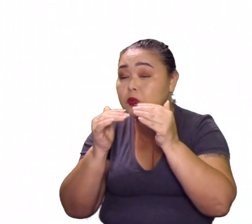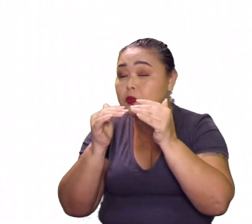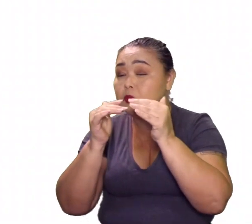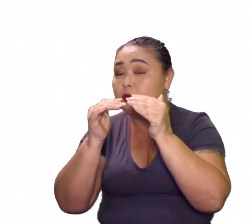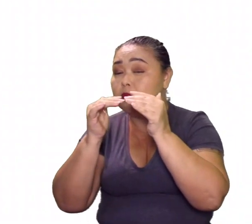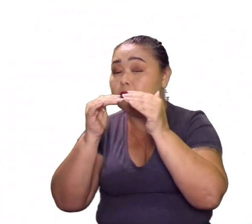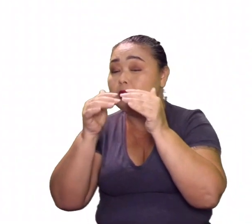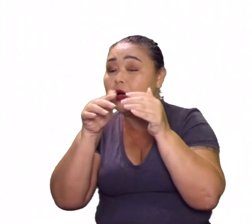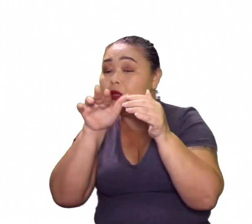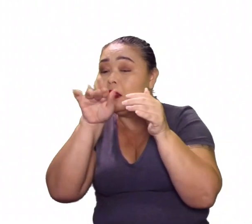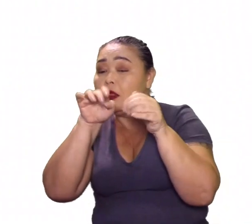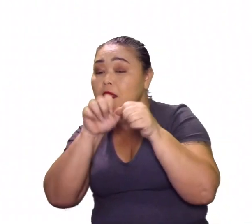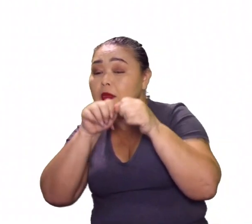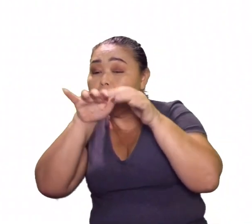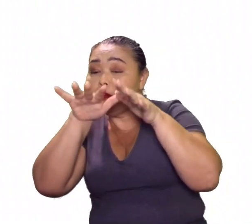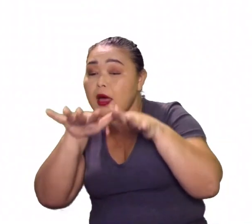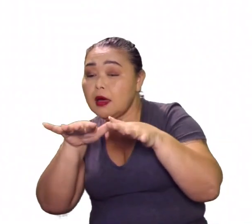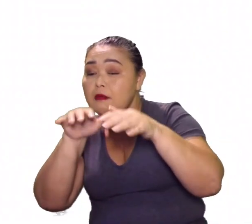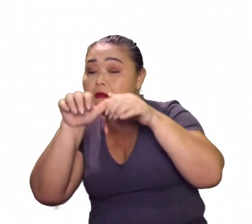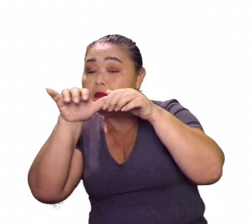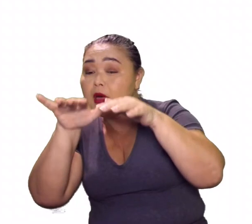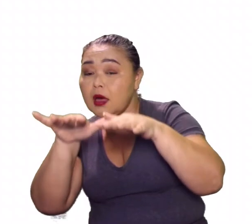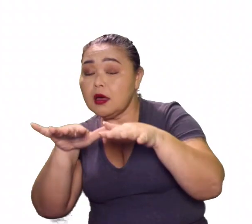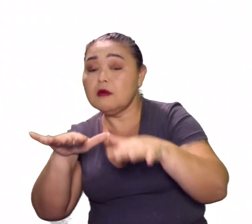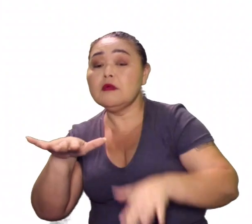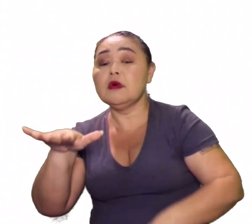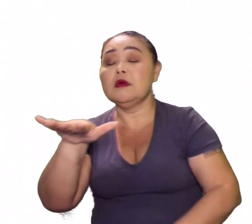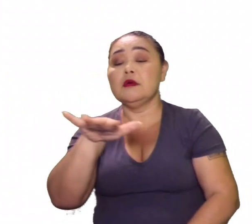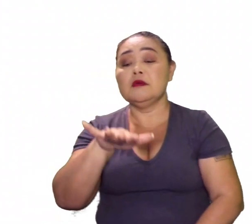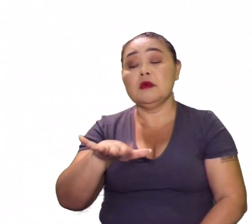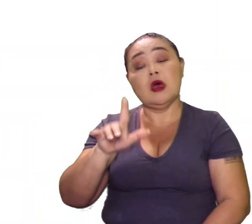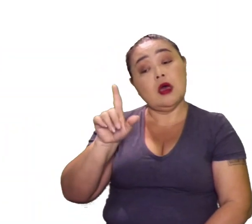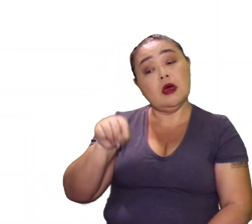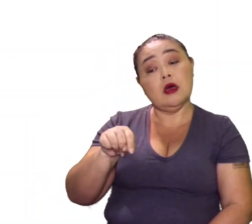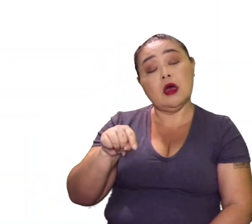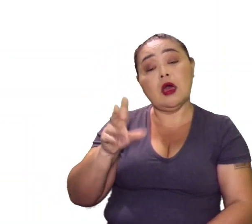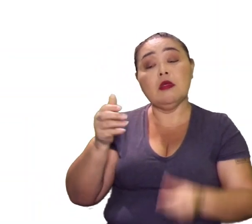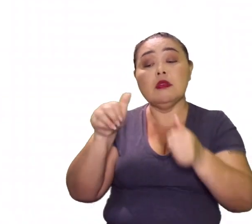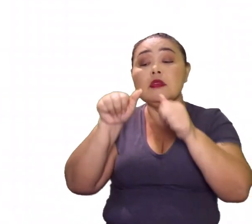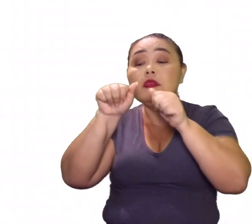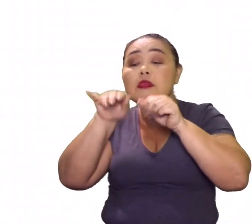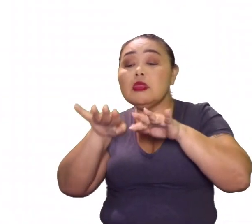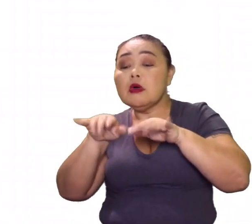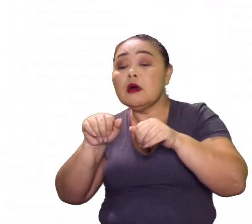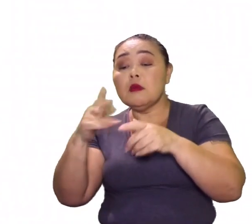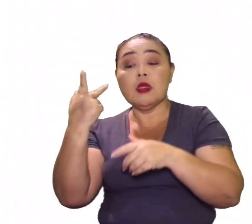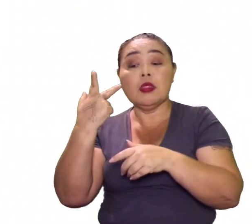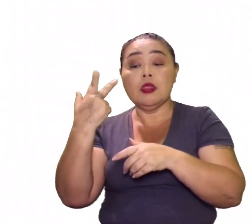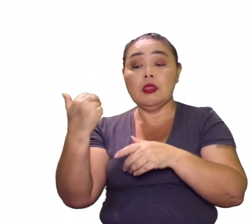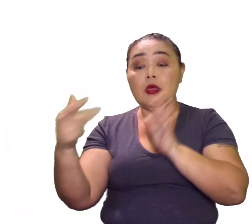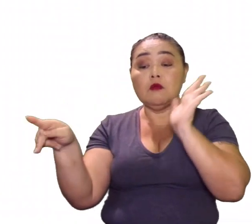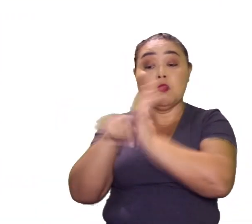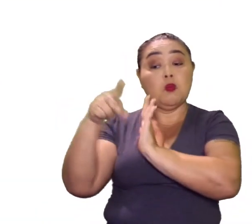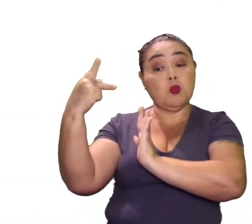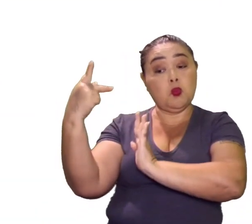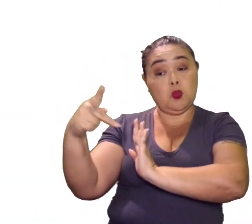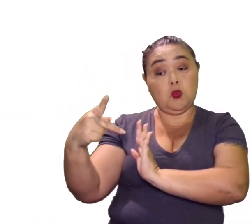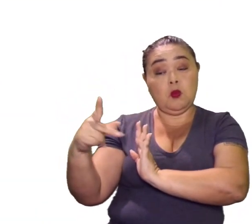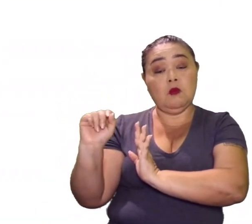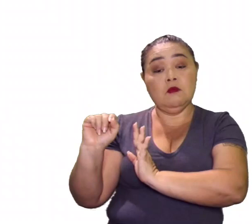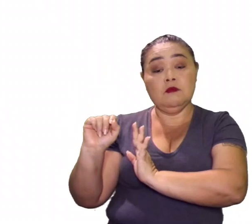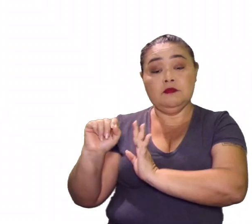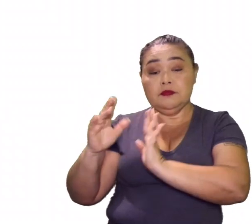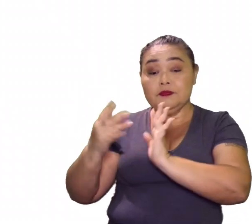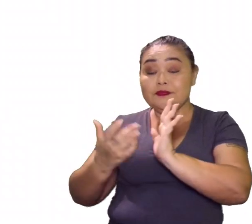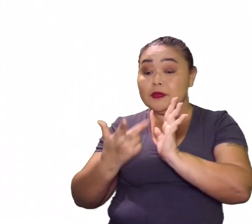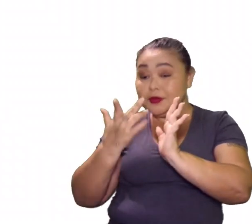esse sedimento que se deposita, e isso praticamente um adubo natural, e faz, olha só, essas plantas aqui como estão de